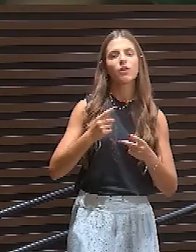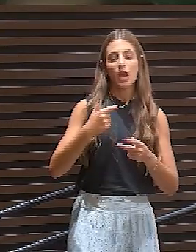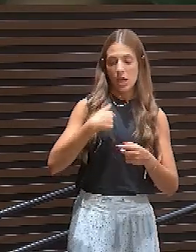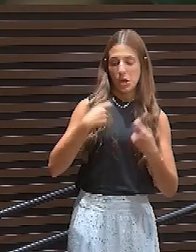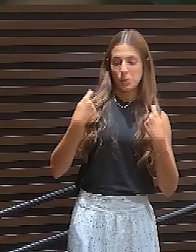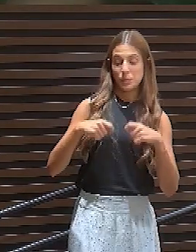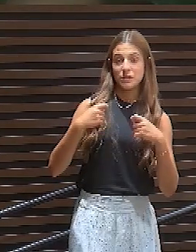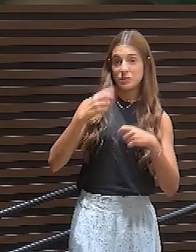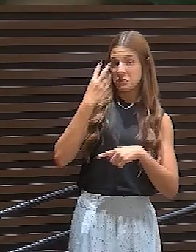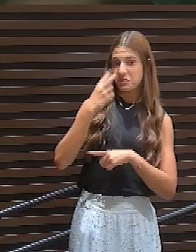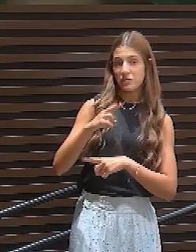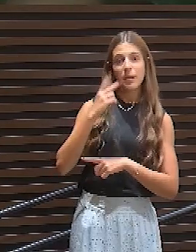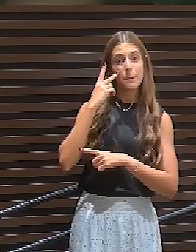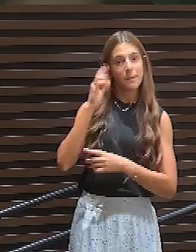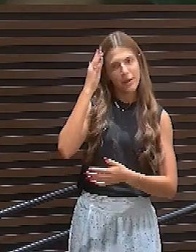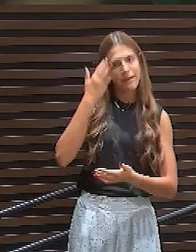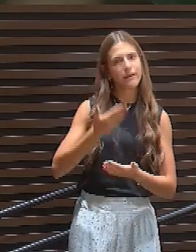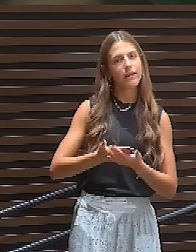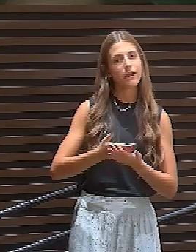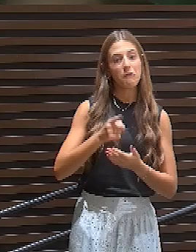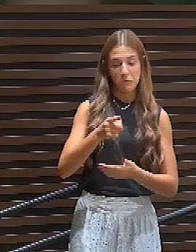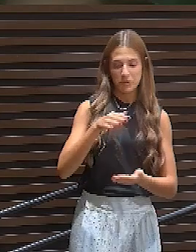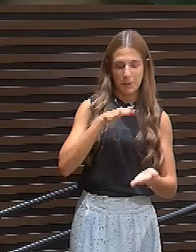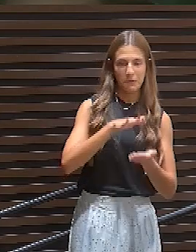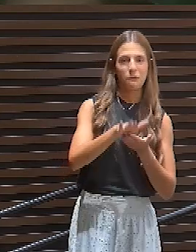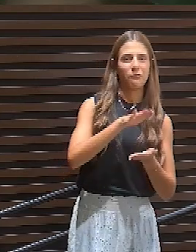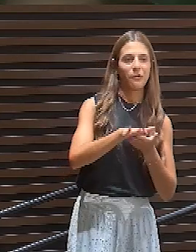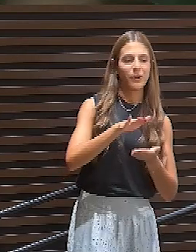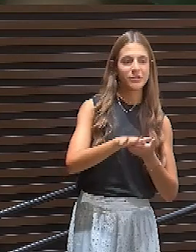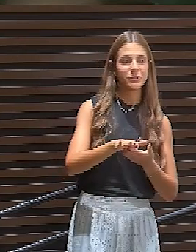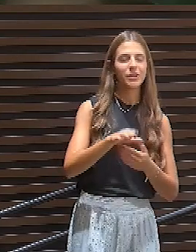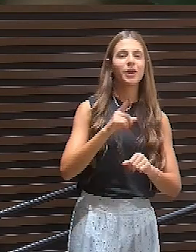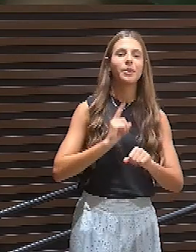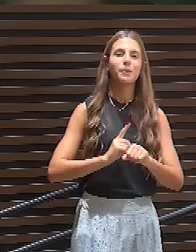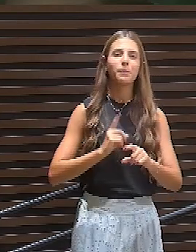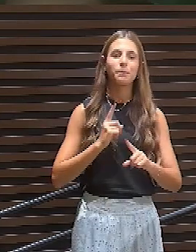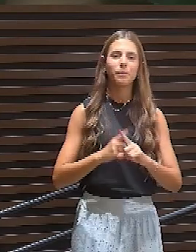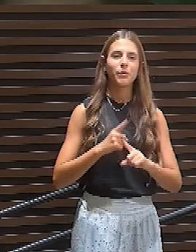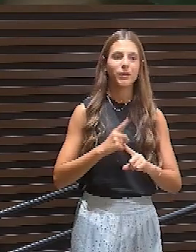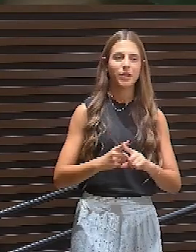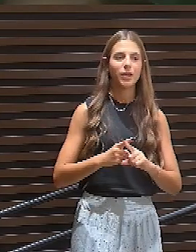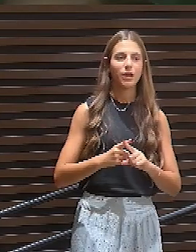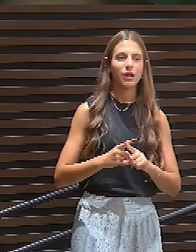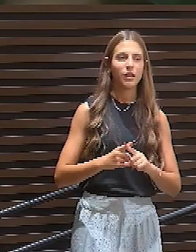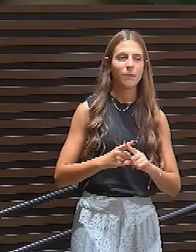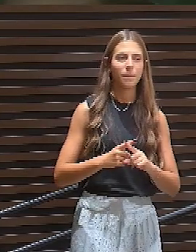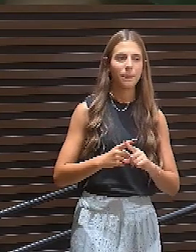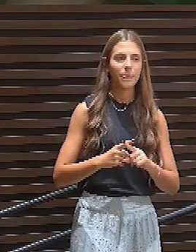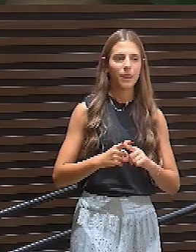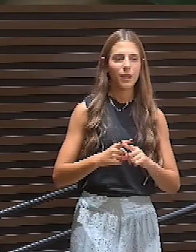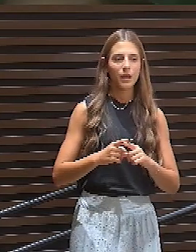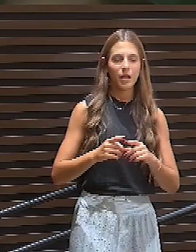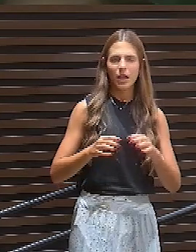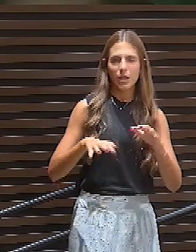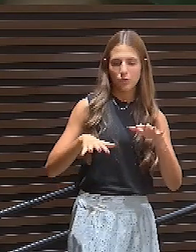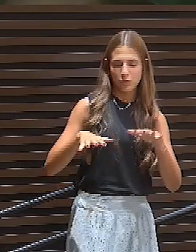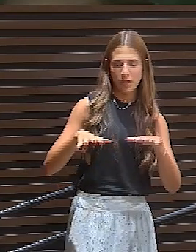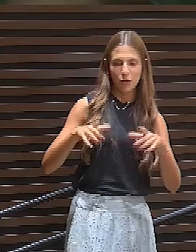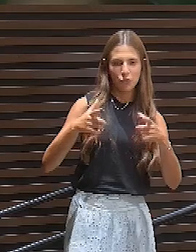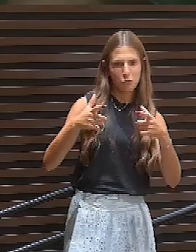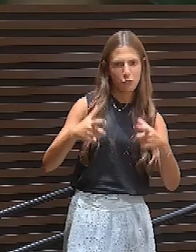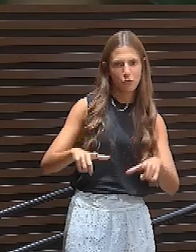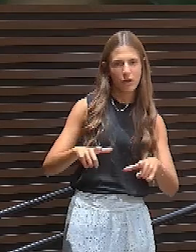sai de perto dela. Porque ela não está fazendo não está entrando no terreno da fé. Ela